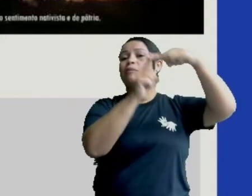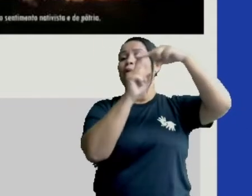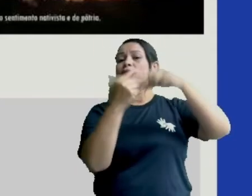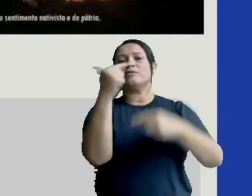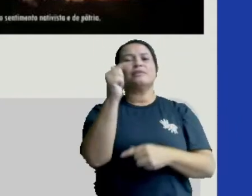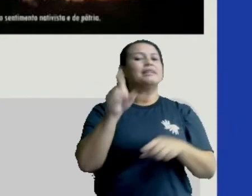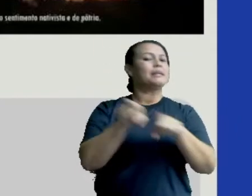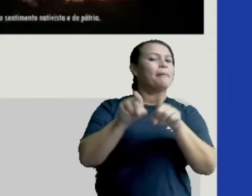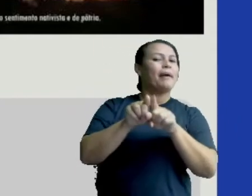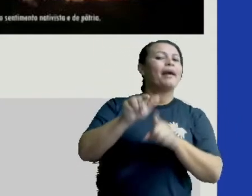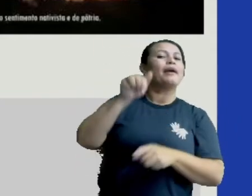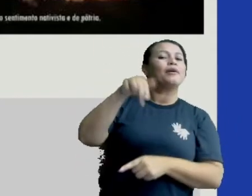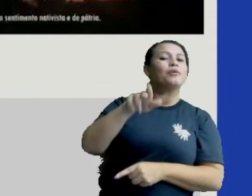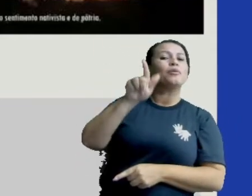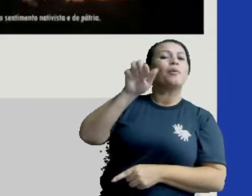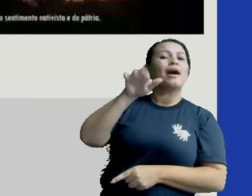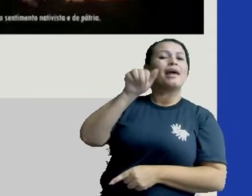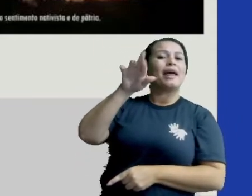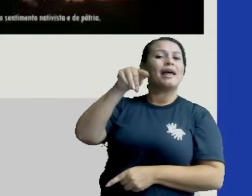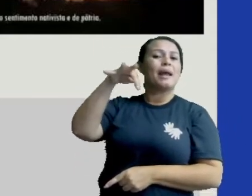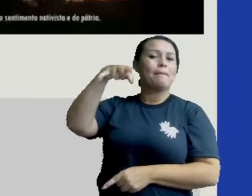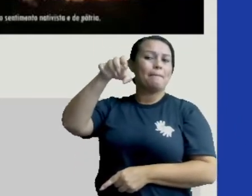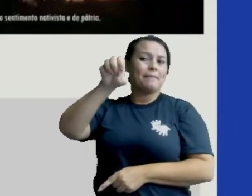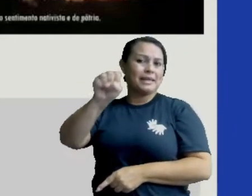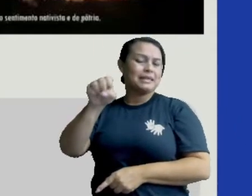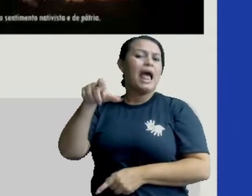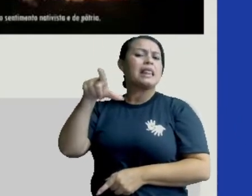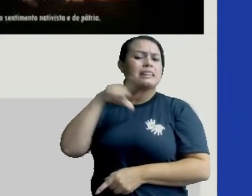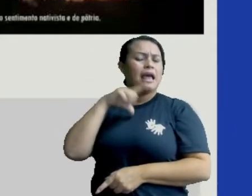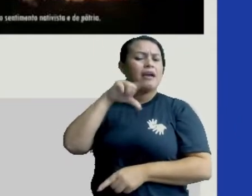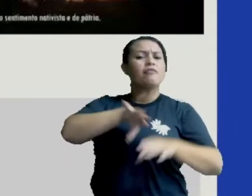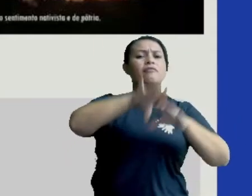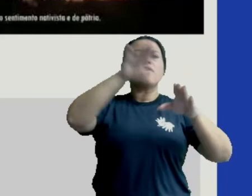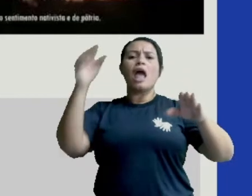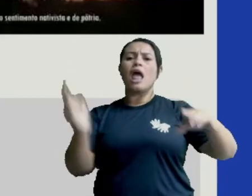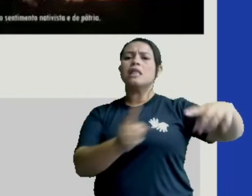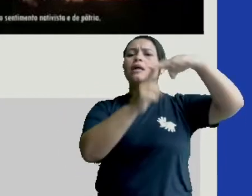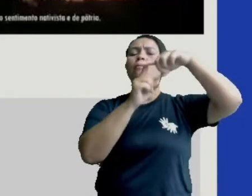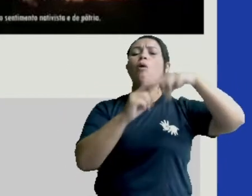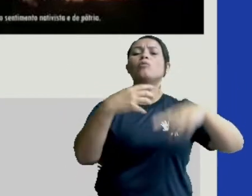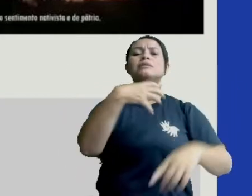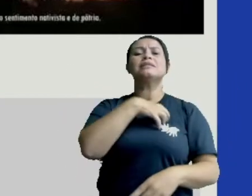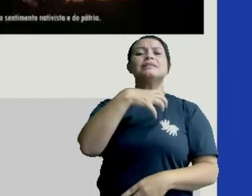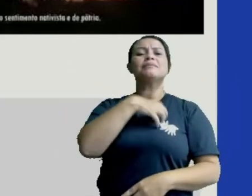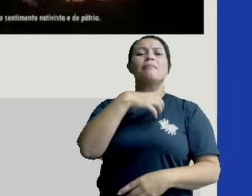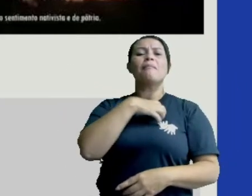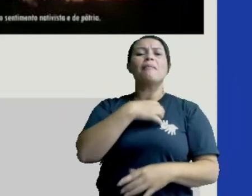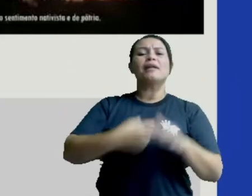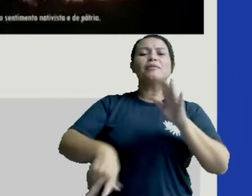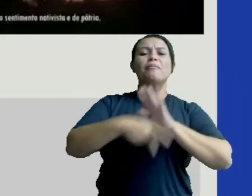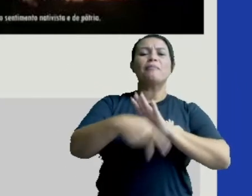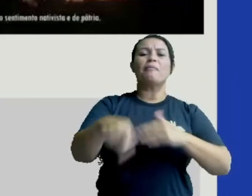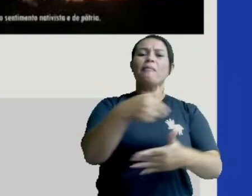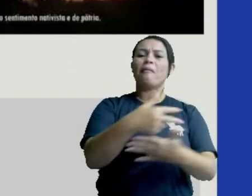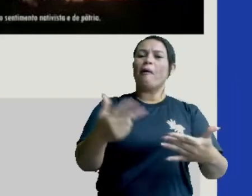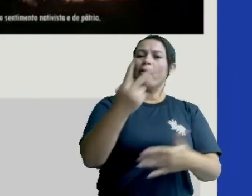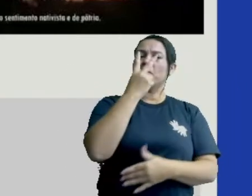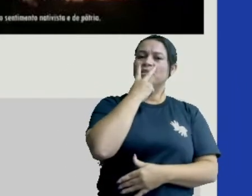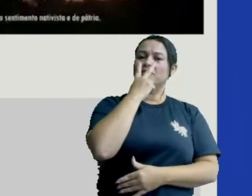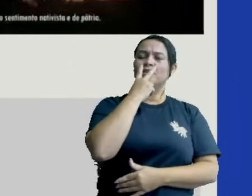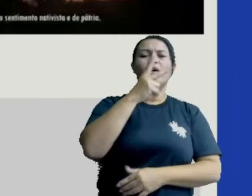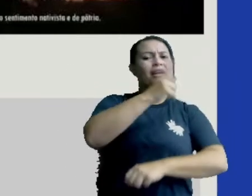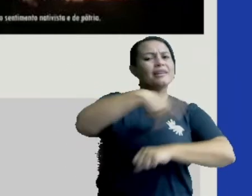Guararapes. Em Tabocas germinou em nossa gente o sentimento nativista e de pátria.